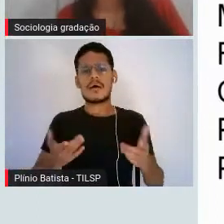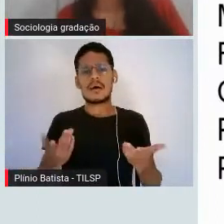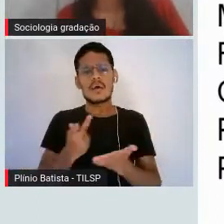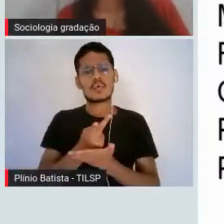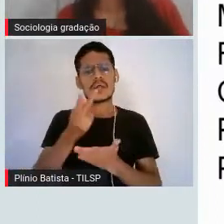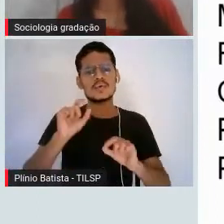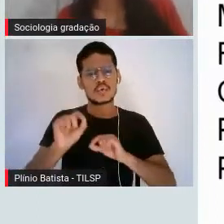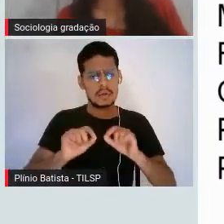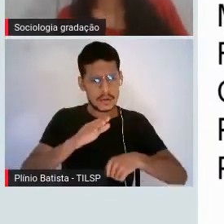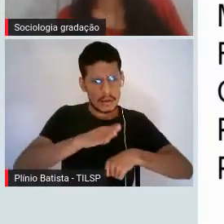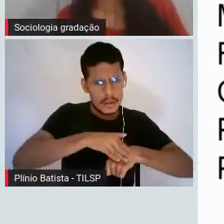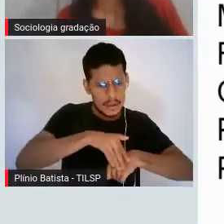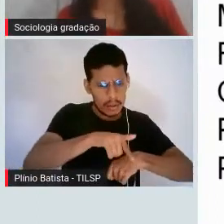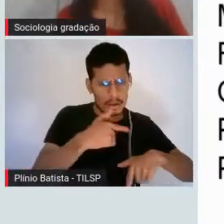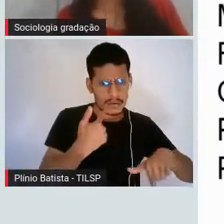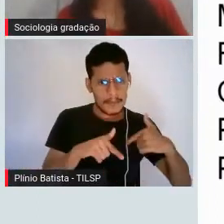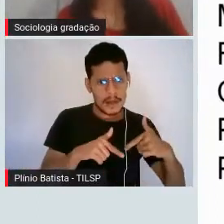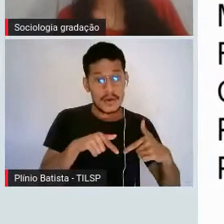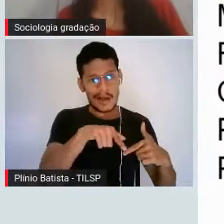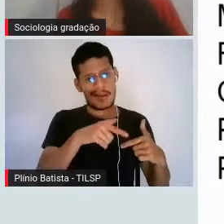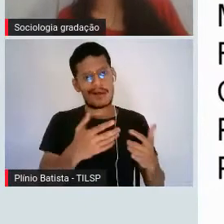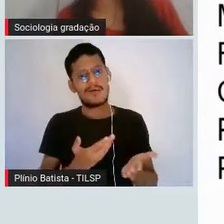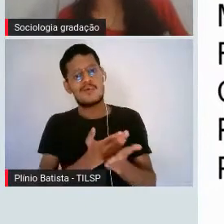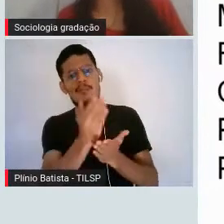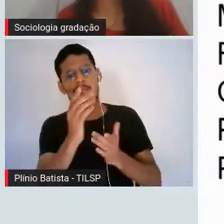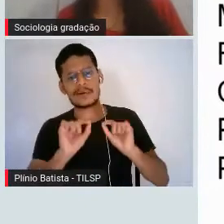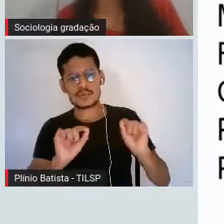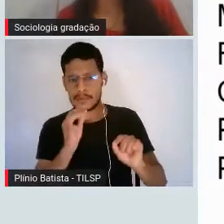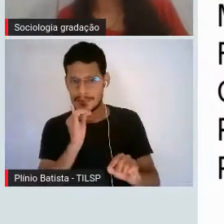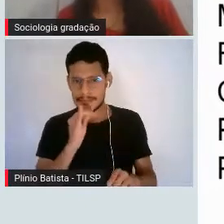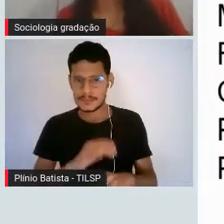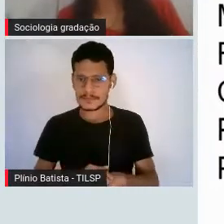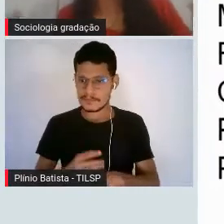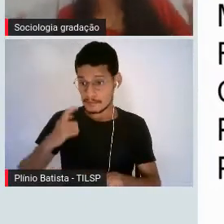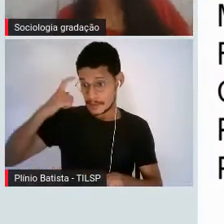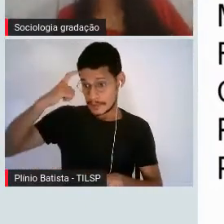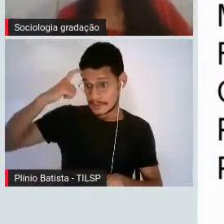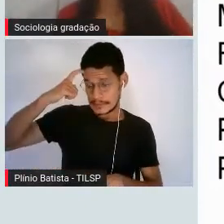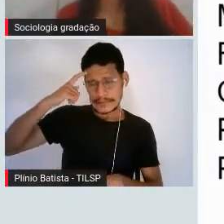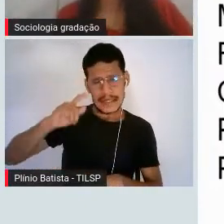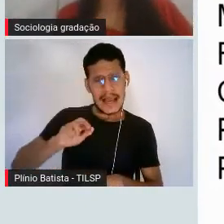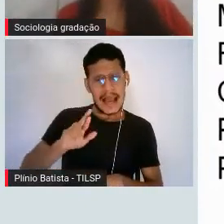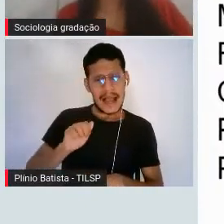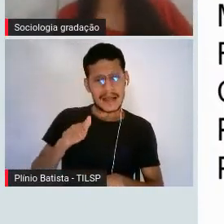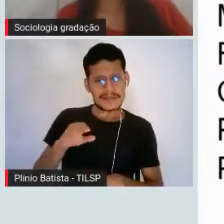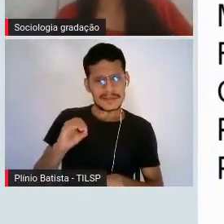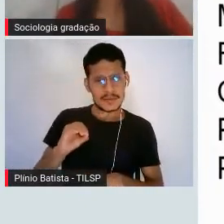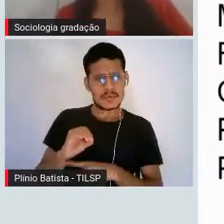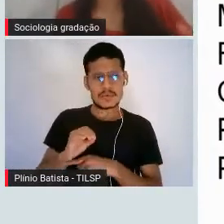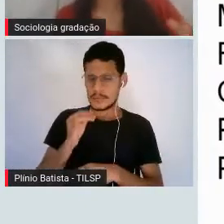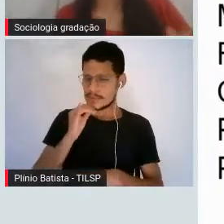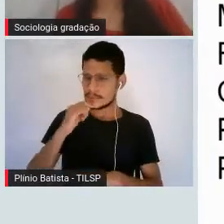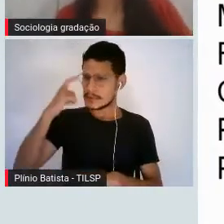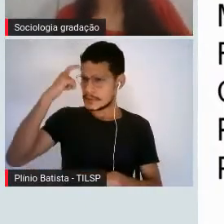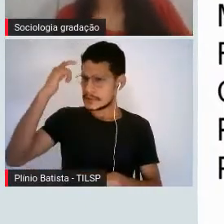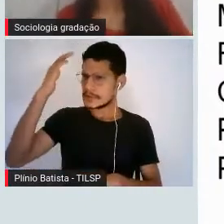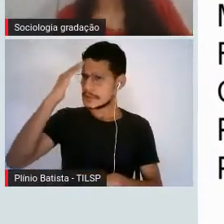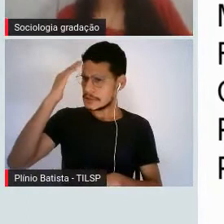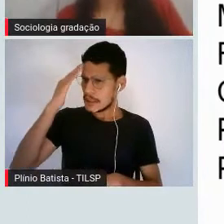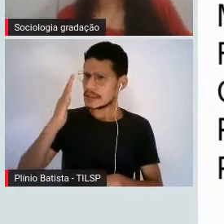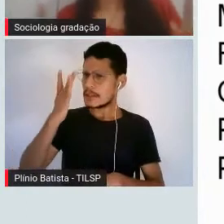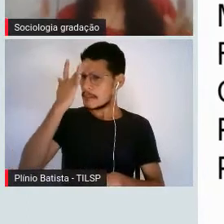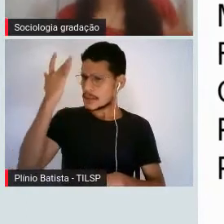trabalho. Então, ela começa a iniciar nesse processo de razão, né, ela tem essa iluminação de que está sendo